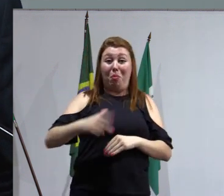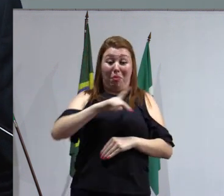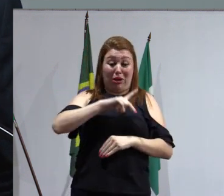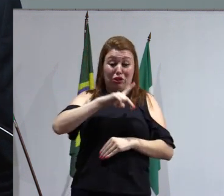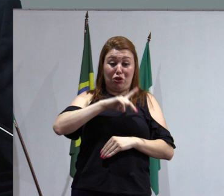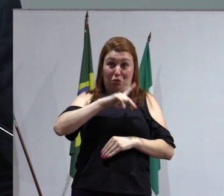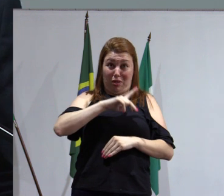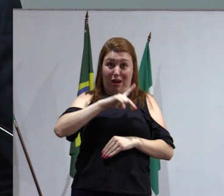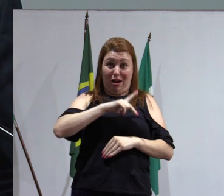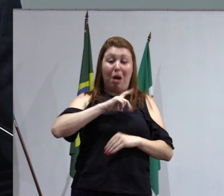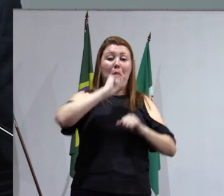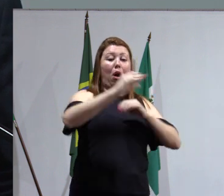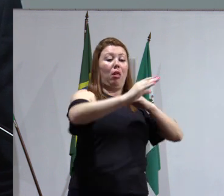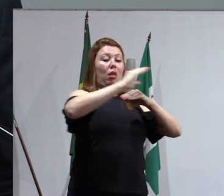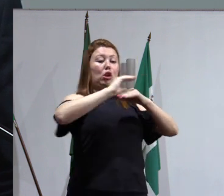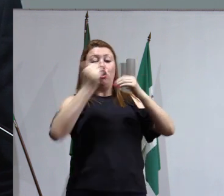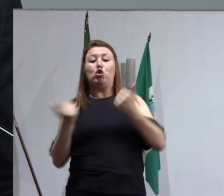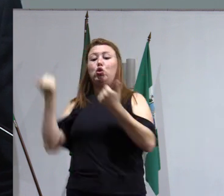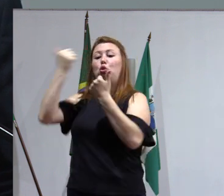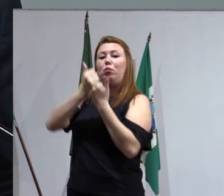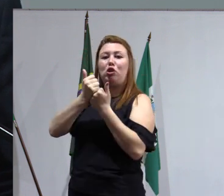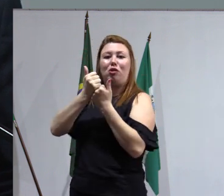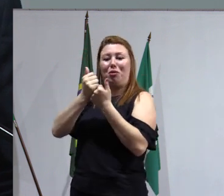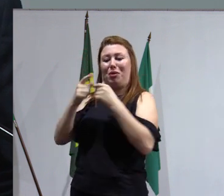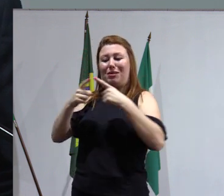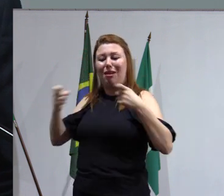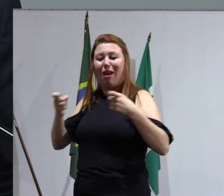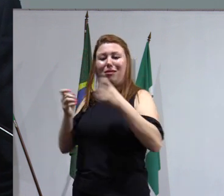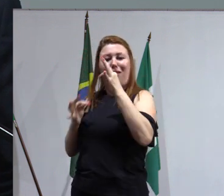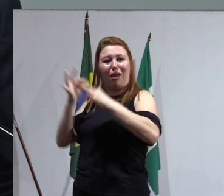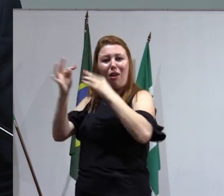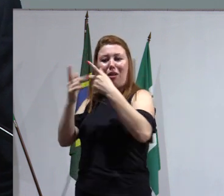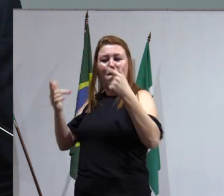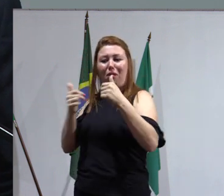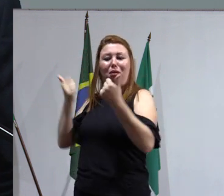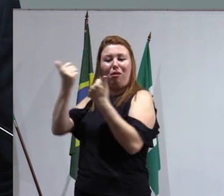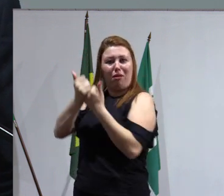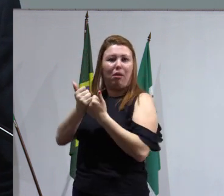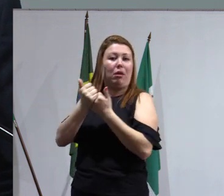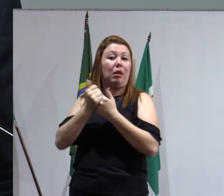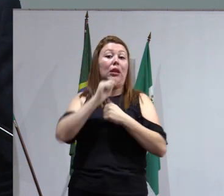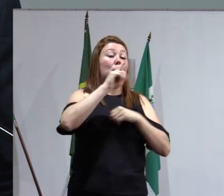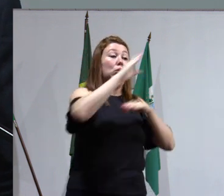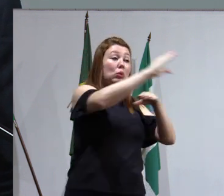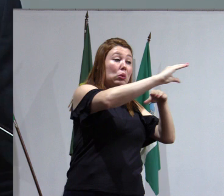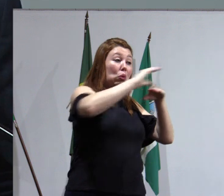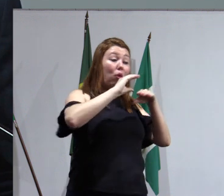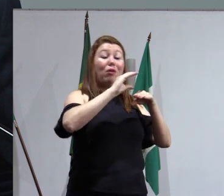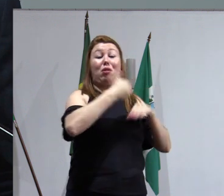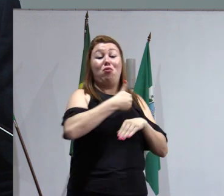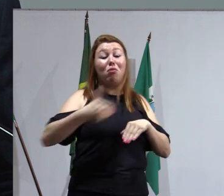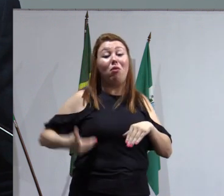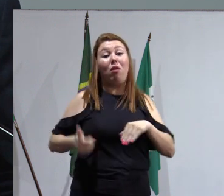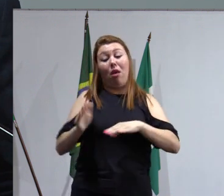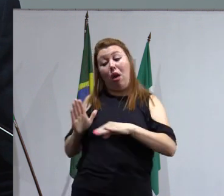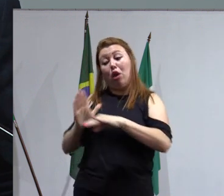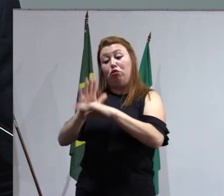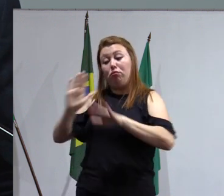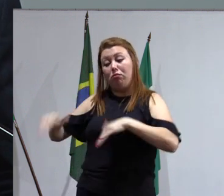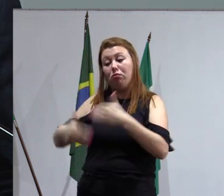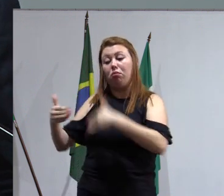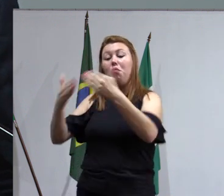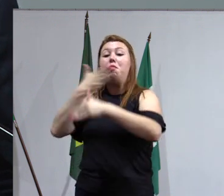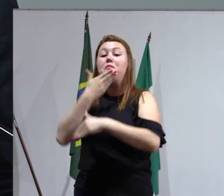ciência e tecnologia. Mas é possível avançar muito mais no sentido de usar melhor os recursos disponíveis e fortalecer também as parcerias do setor